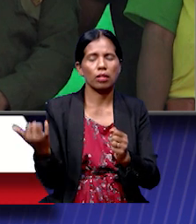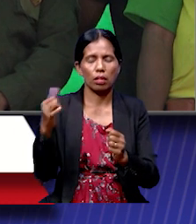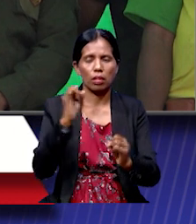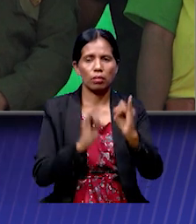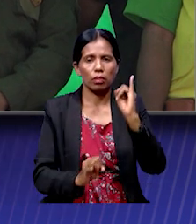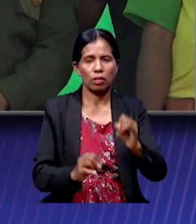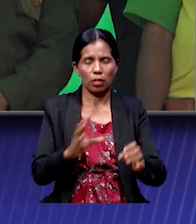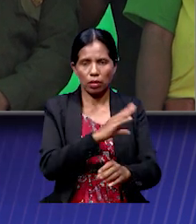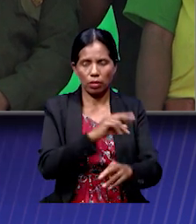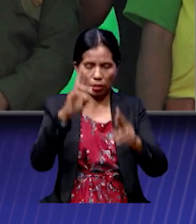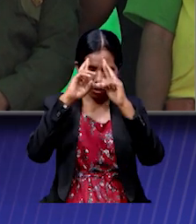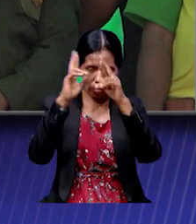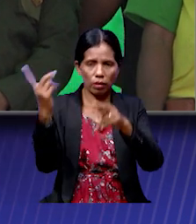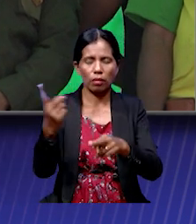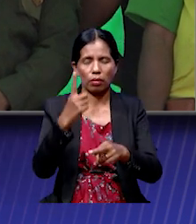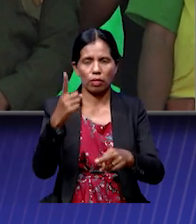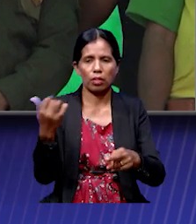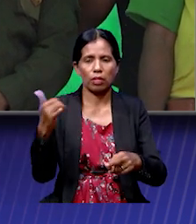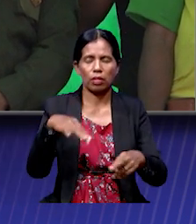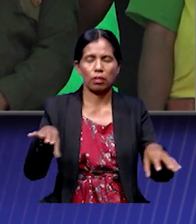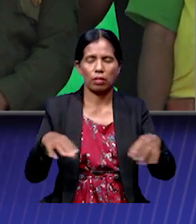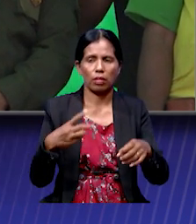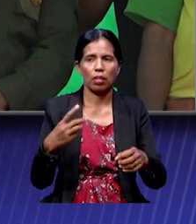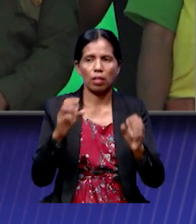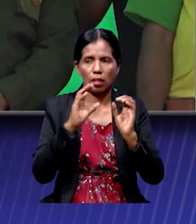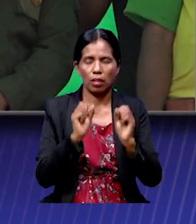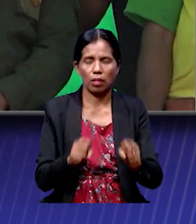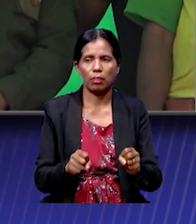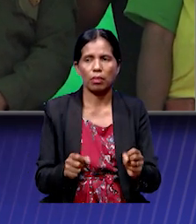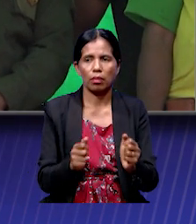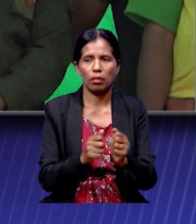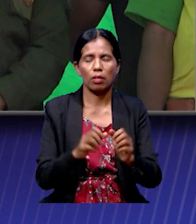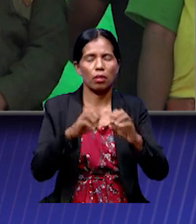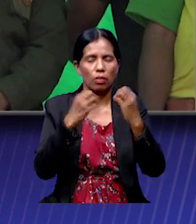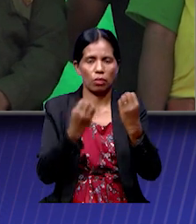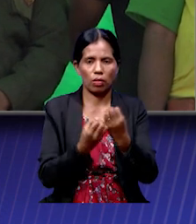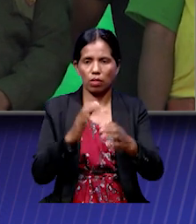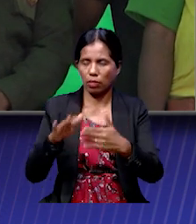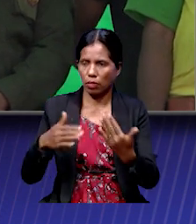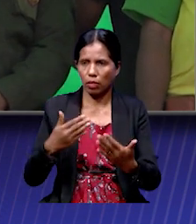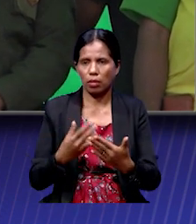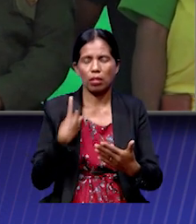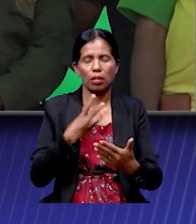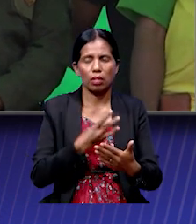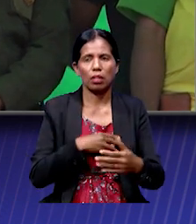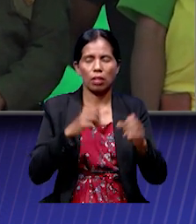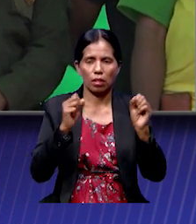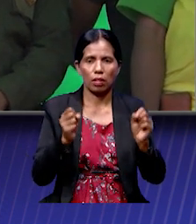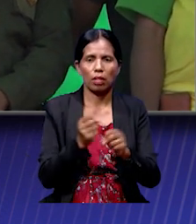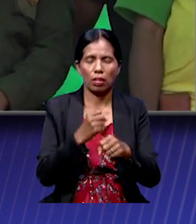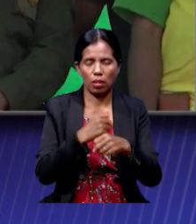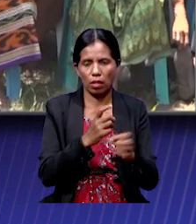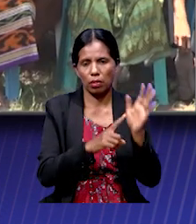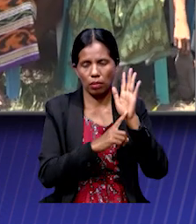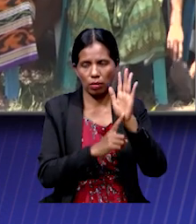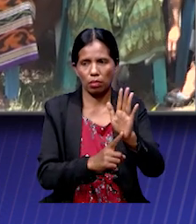respeitam a fato e a sirem a atuação, interdependência entre órgãos soberanos sirem. Então se evita máximo a interferência,